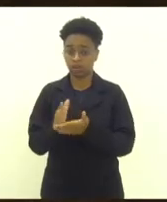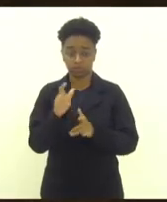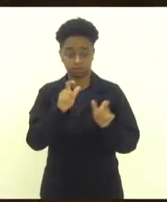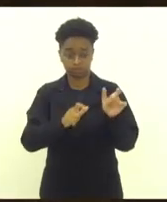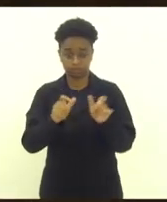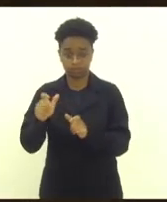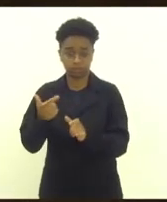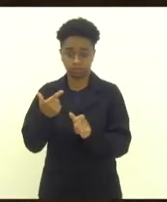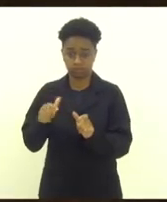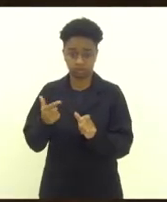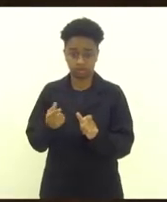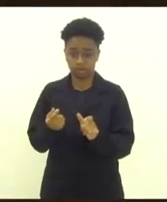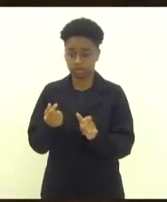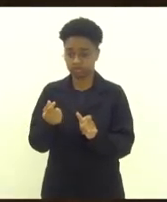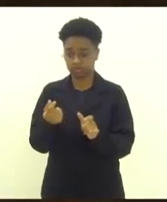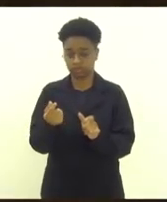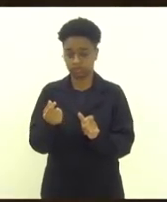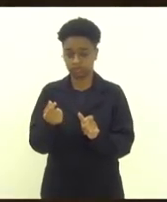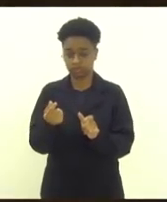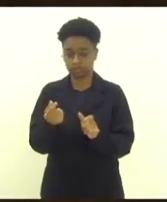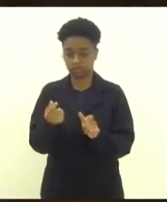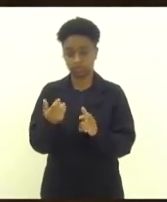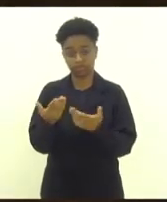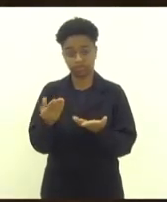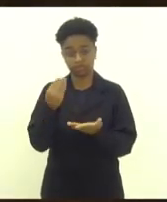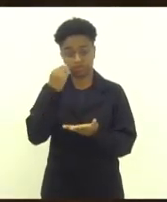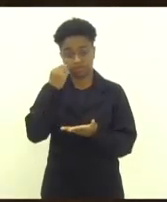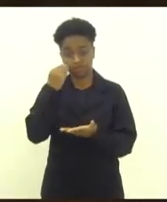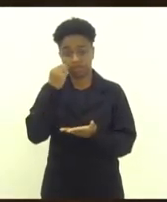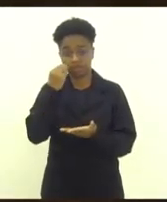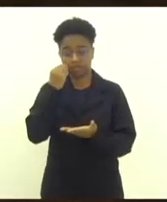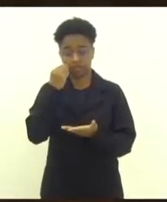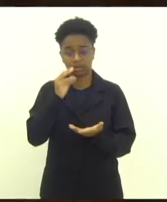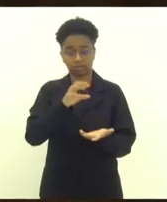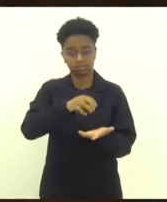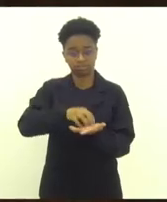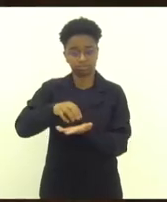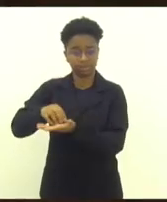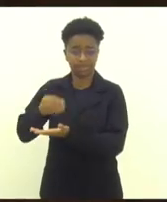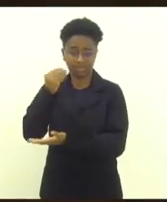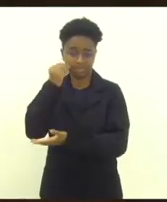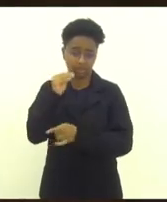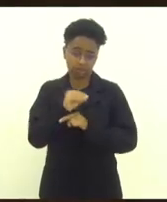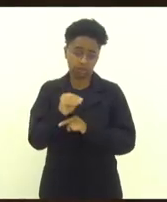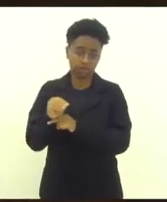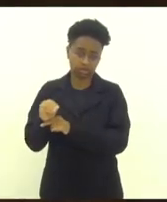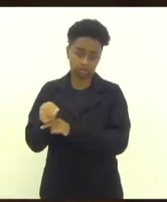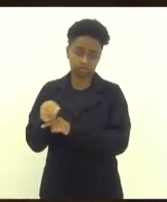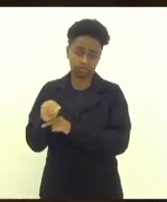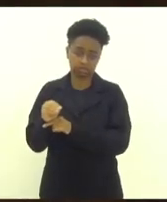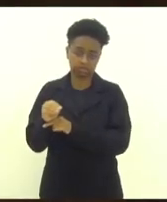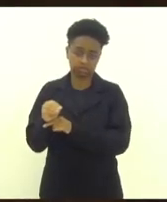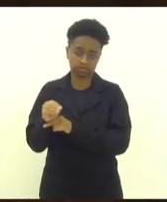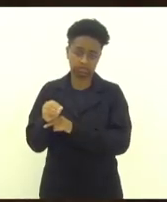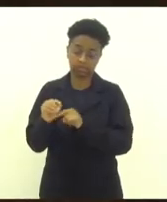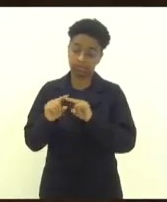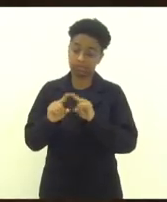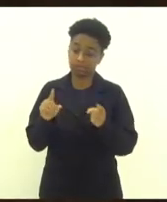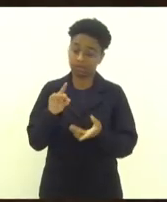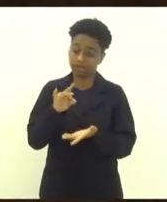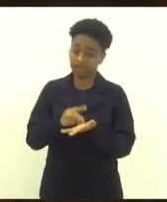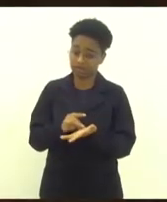recursos vivem sem recursos que tentam precáriamente cuidar na verdade